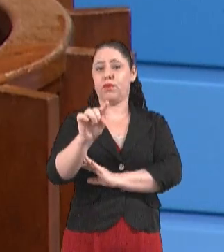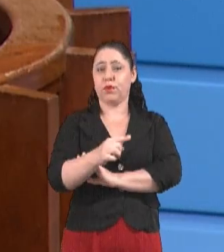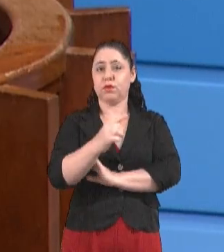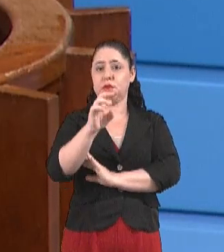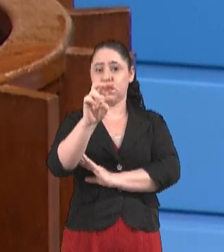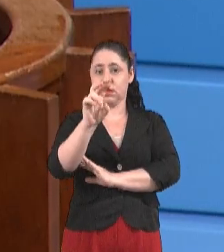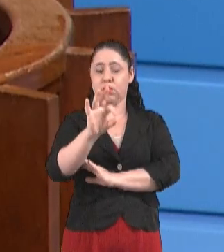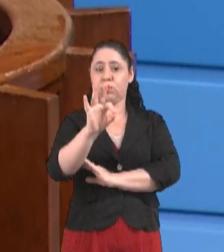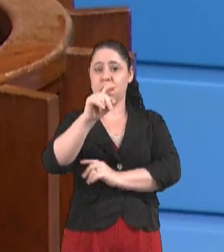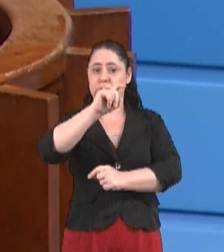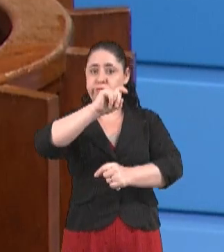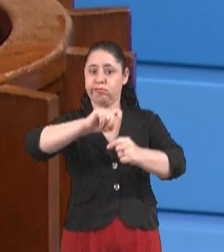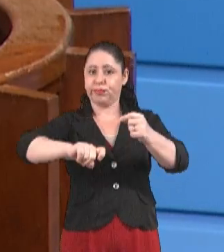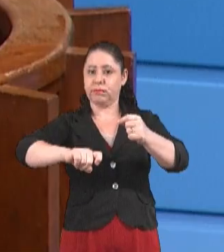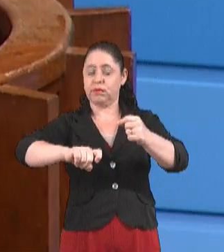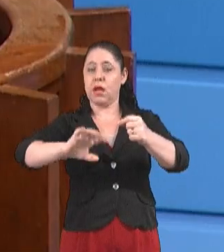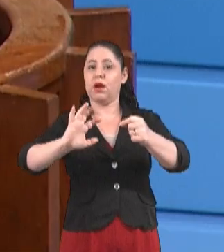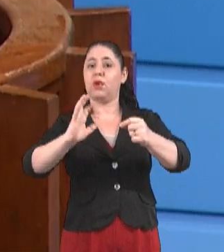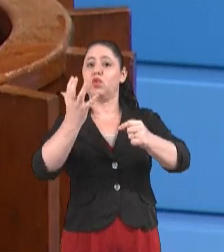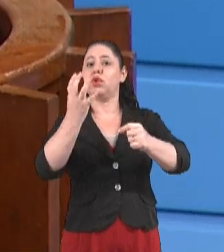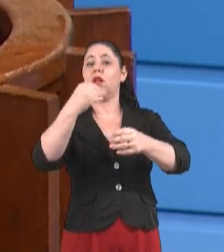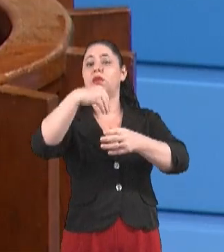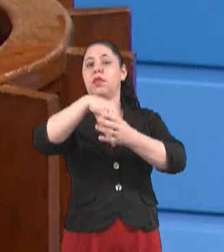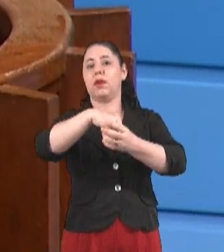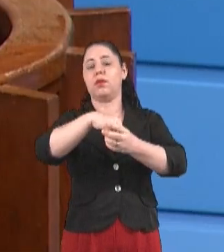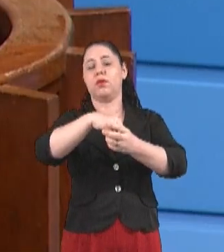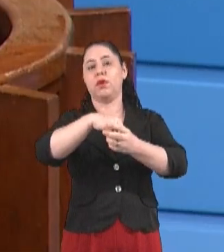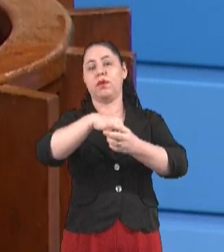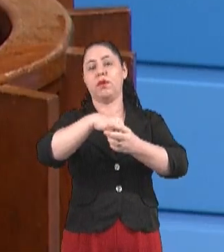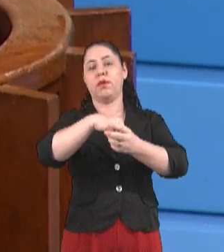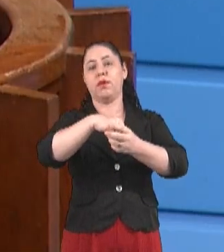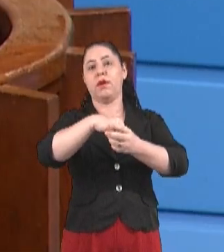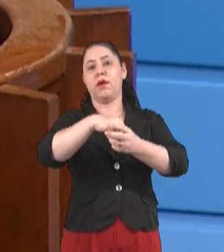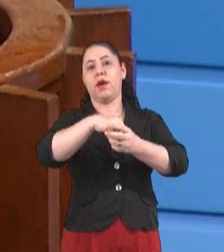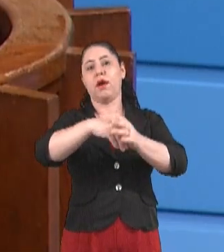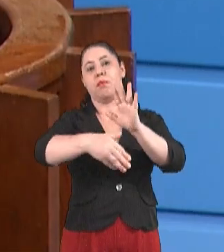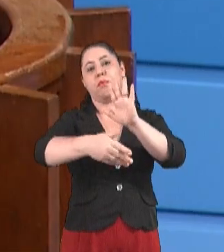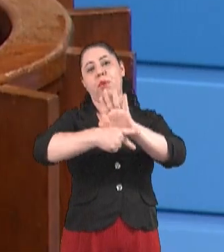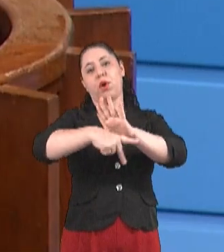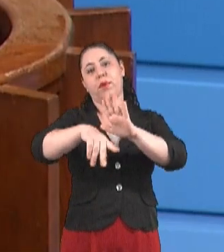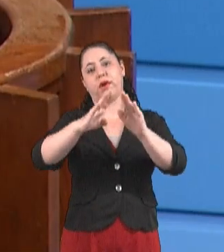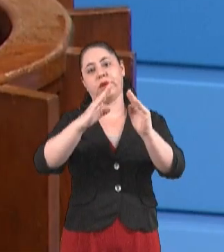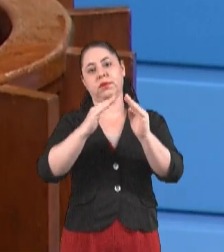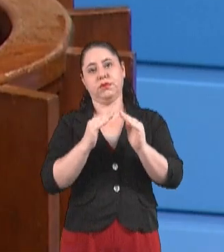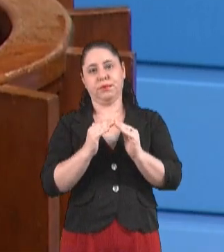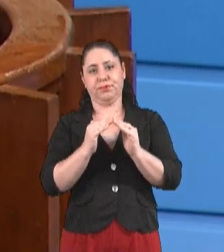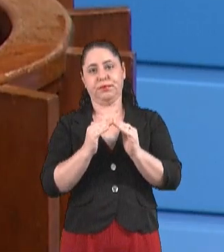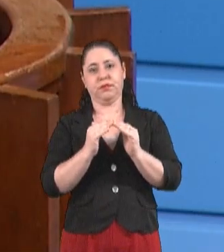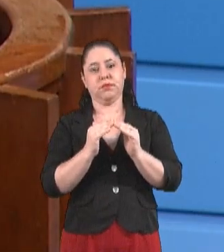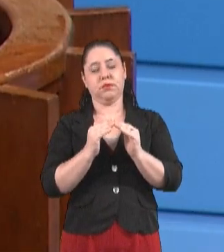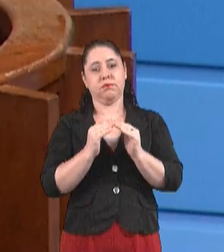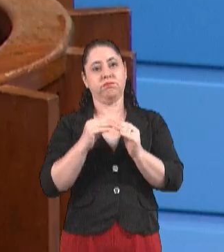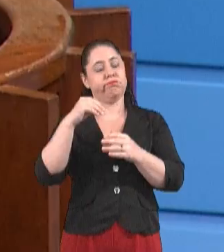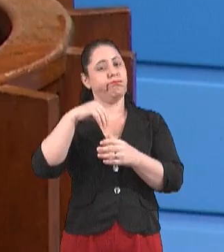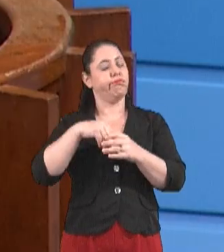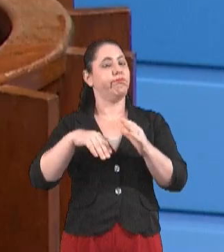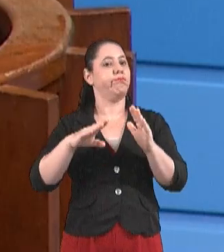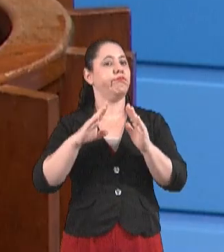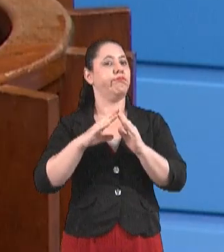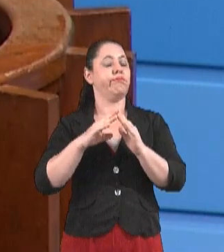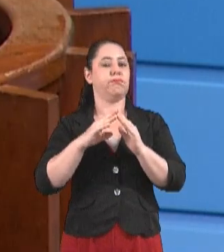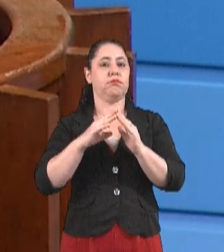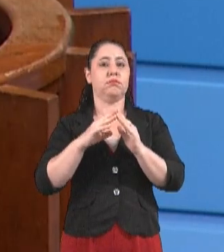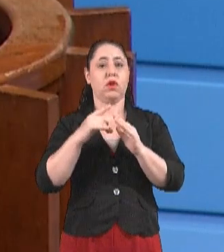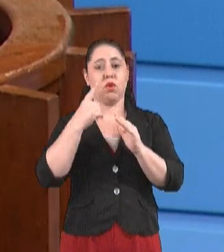64,5% dos estupros ocorreram dentro das residências. Dentro das